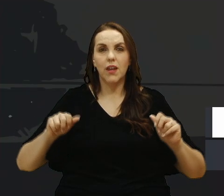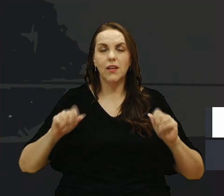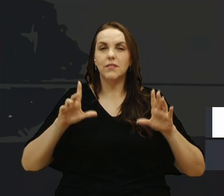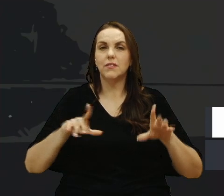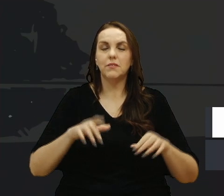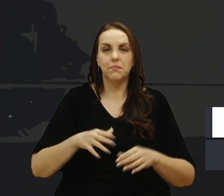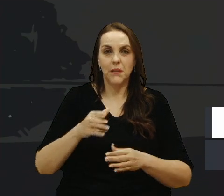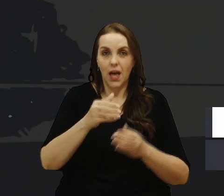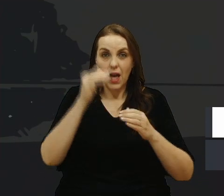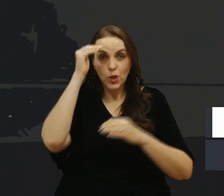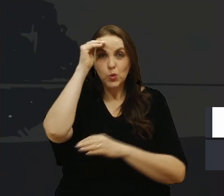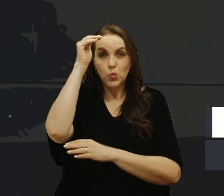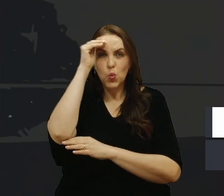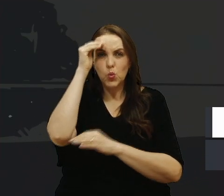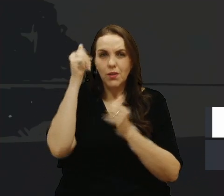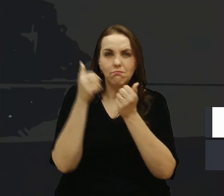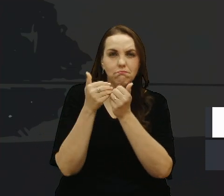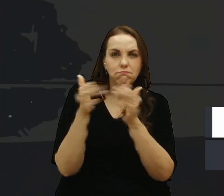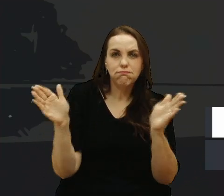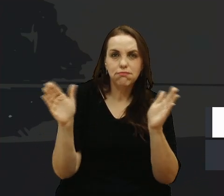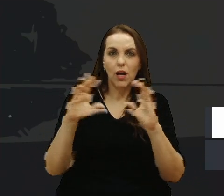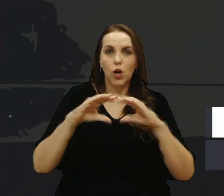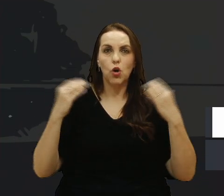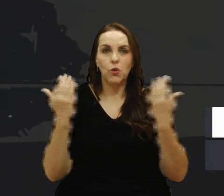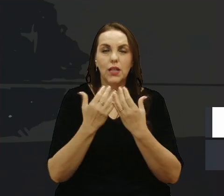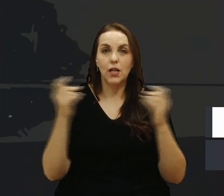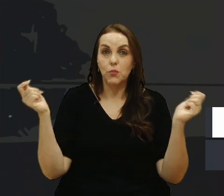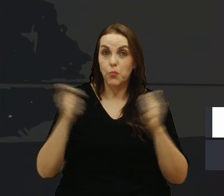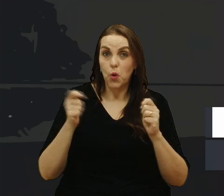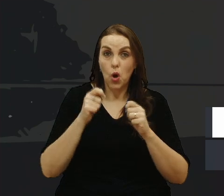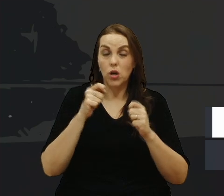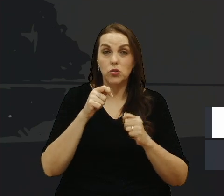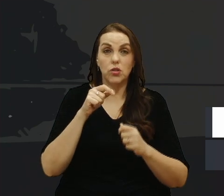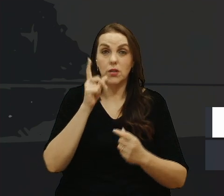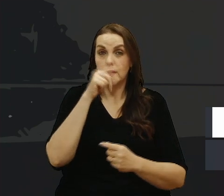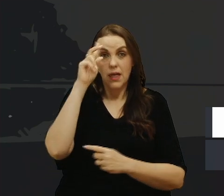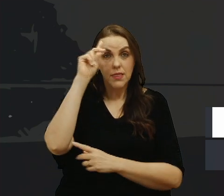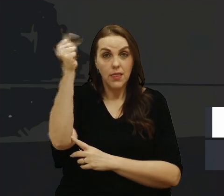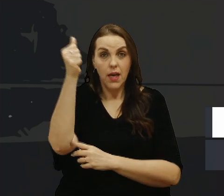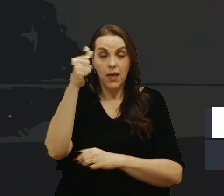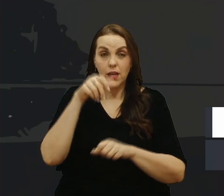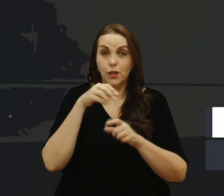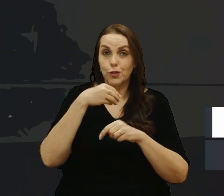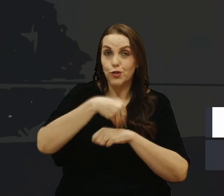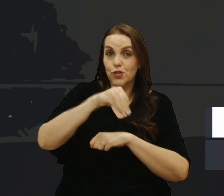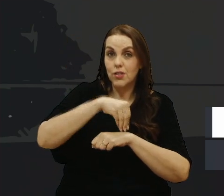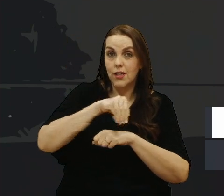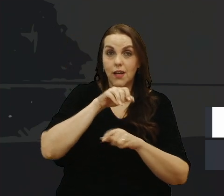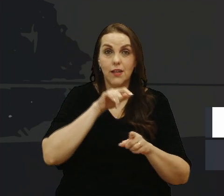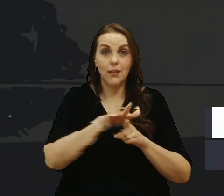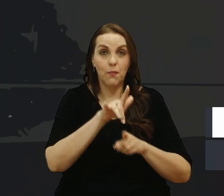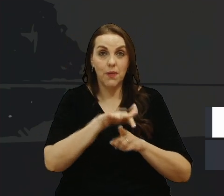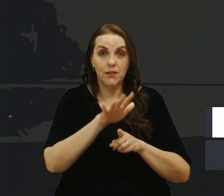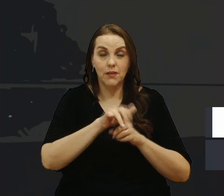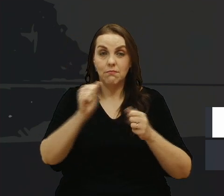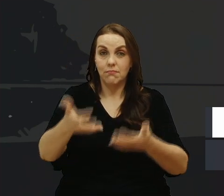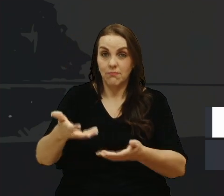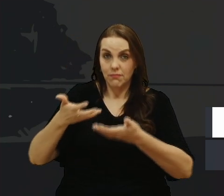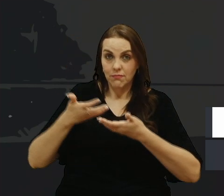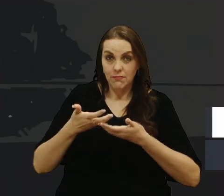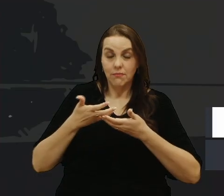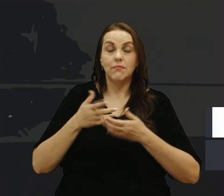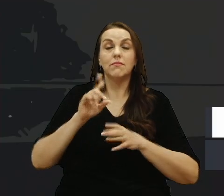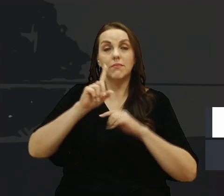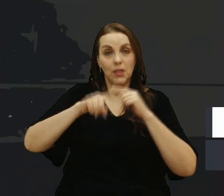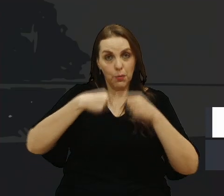de escuta, onde a comunidade poderá trazer ideias, sugestões e demandas, que serão acolhidas e encaminhadas para dentro desta